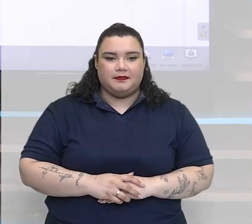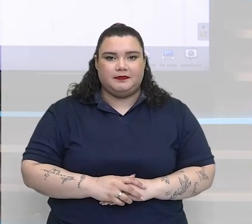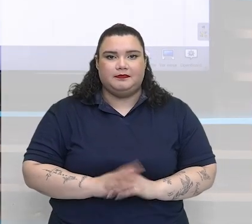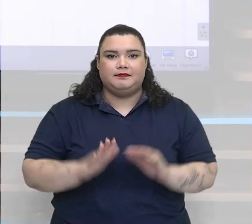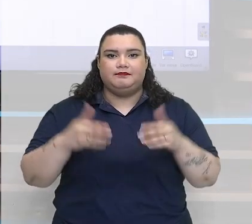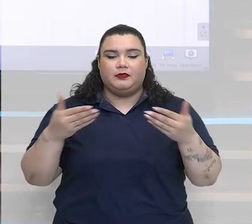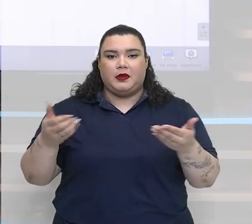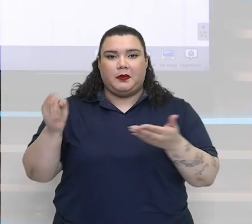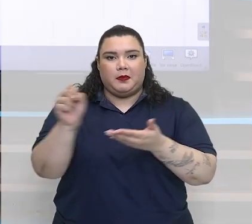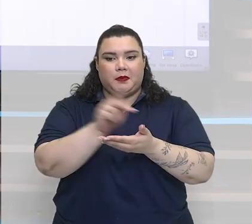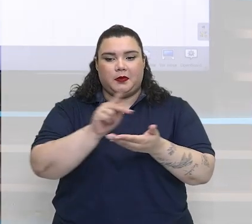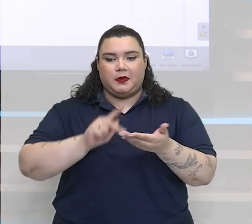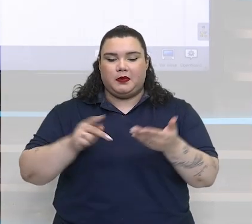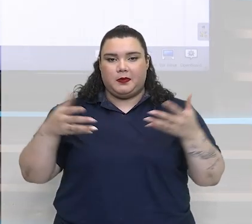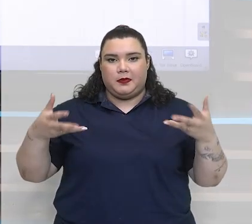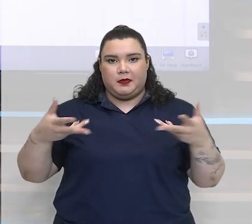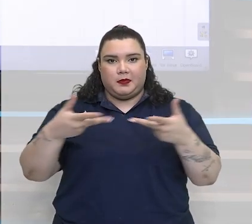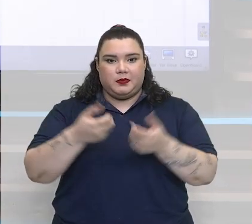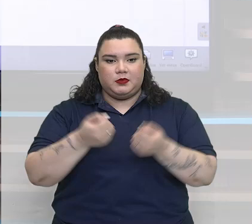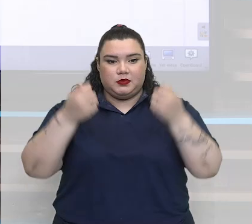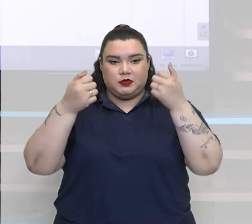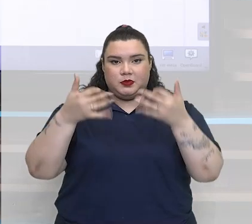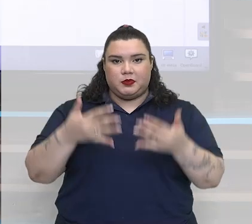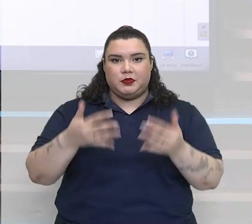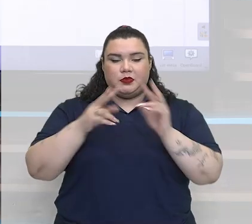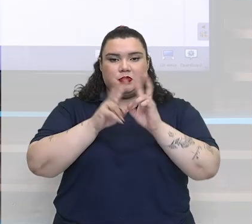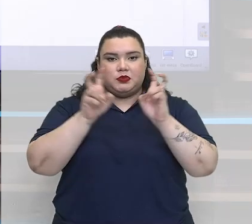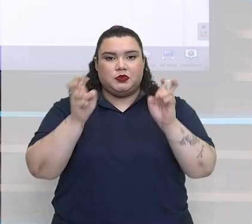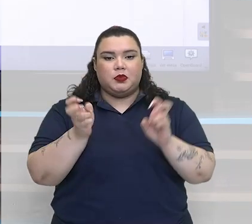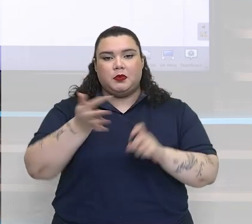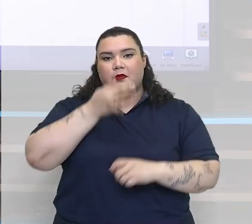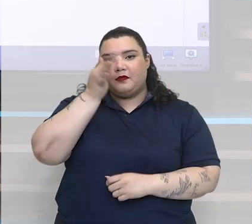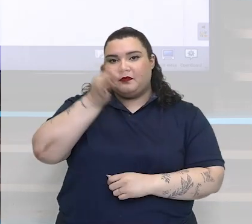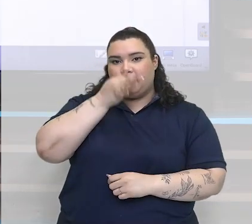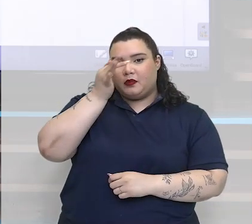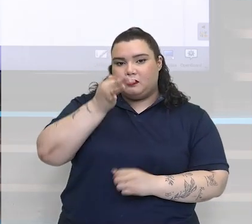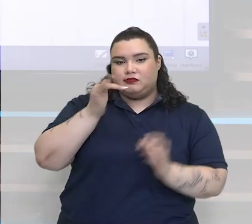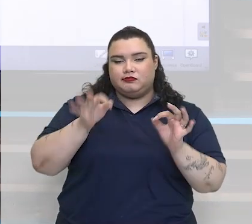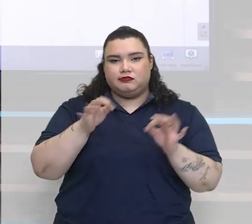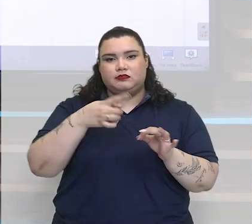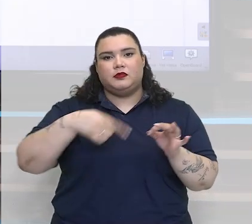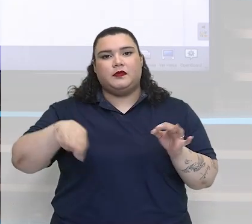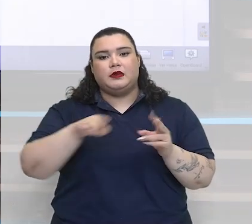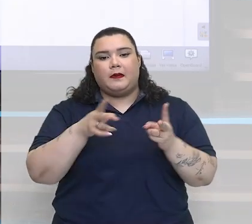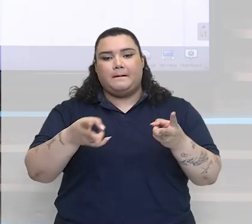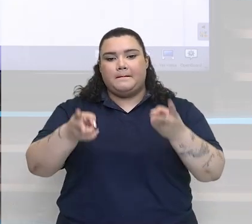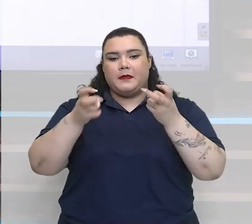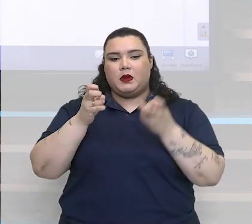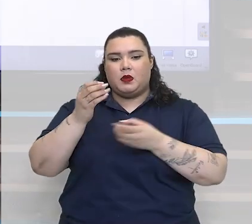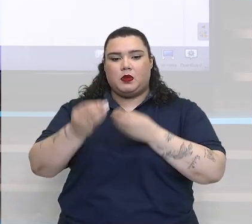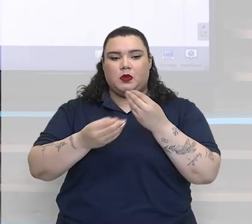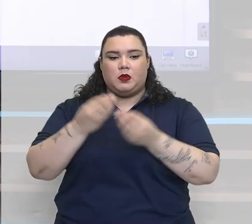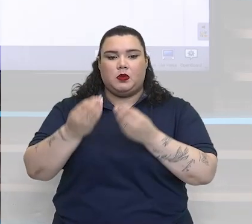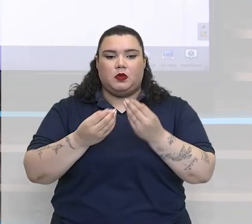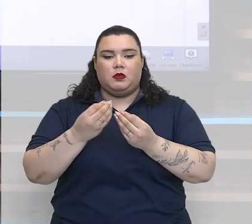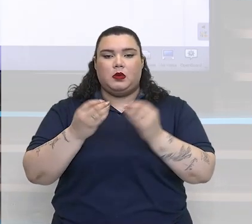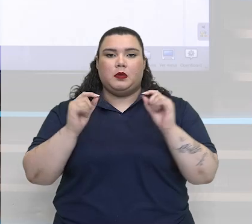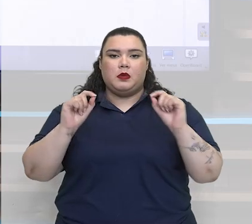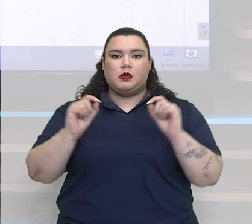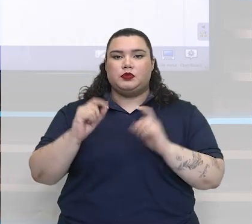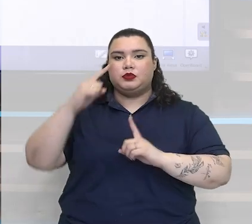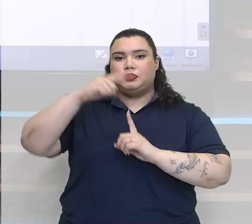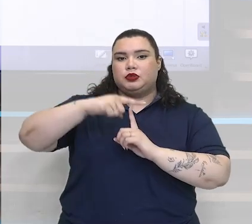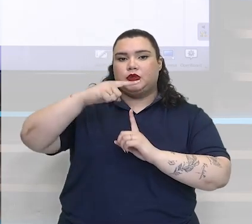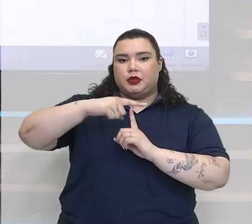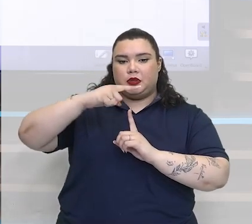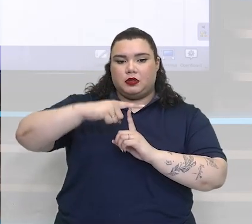Lindo poema falando de flores, e você também deve ter observado a entonação, o